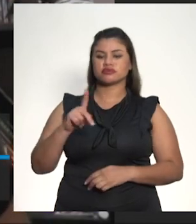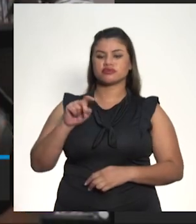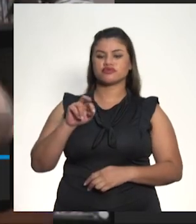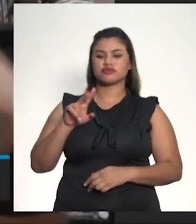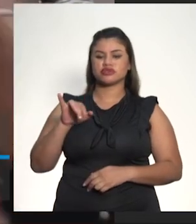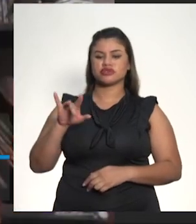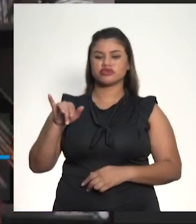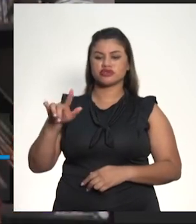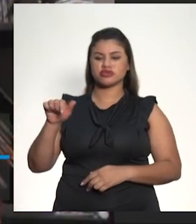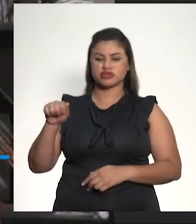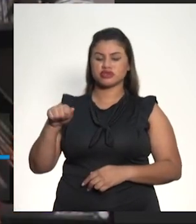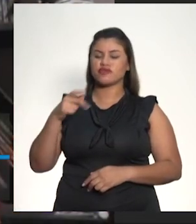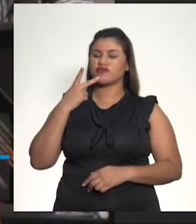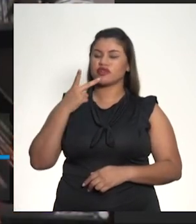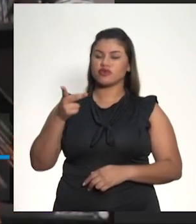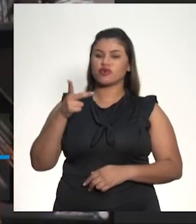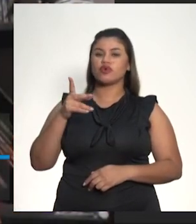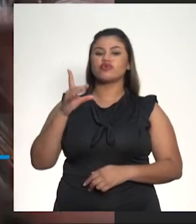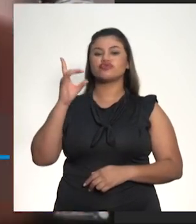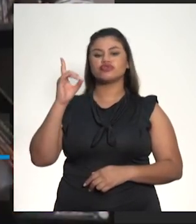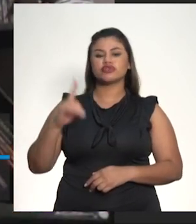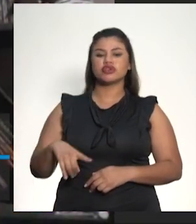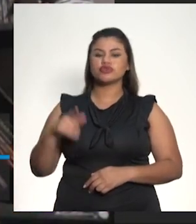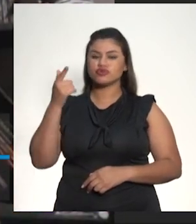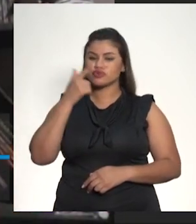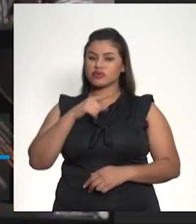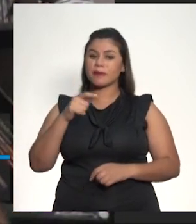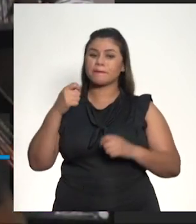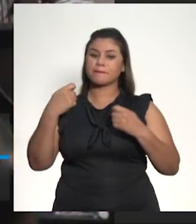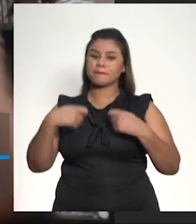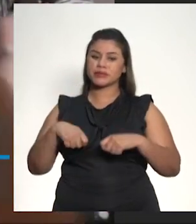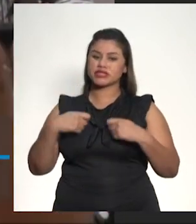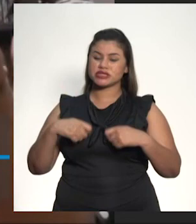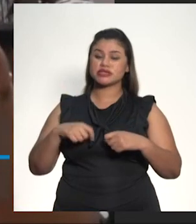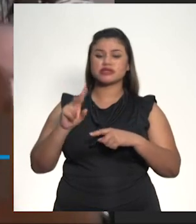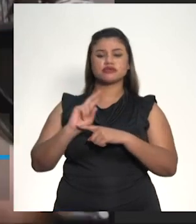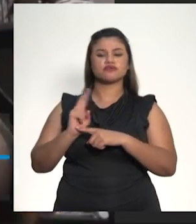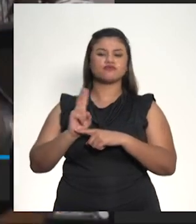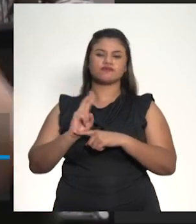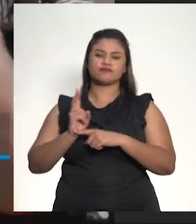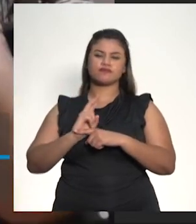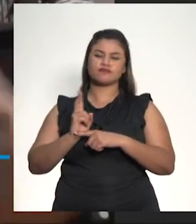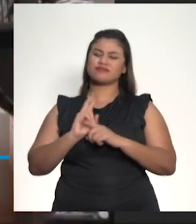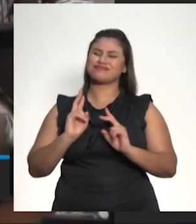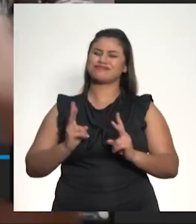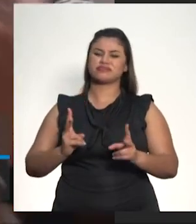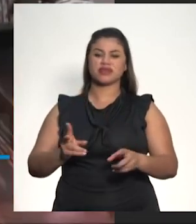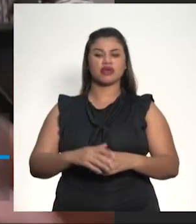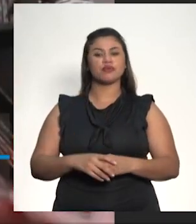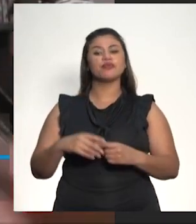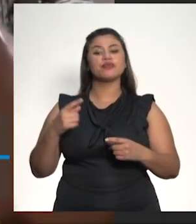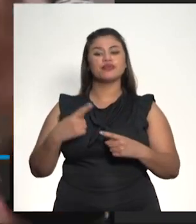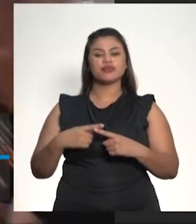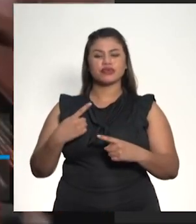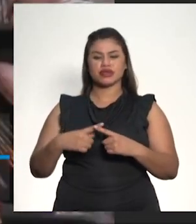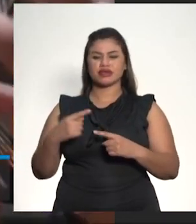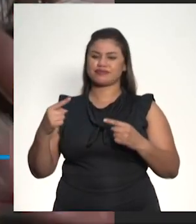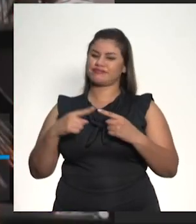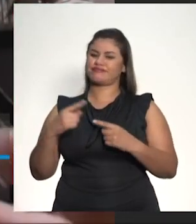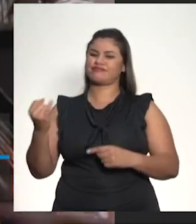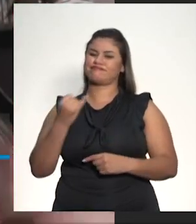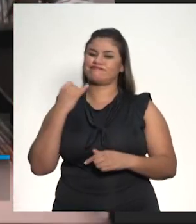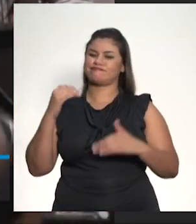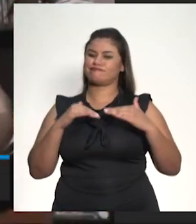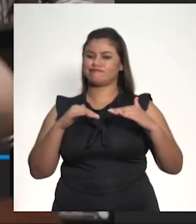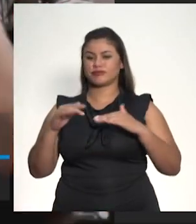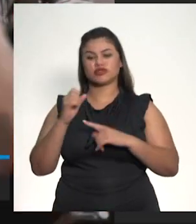Virgínia, que a conservação dos direitos conquistados necessita de eterna vigilância. E é muito também por causa disso a importância dos movimentos